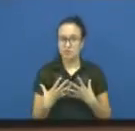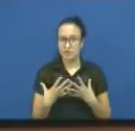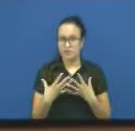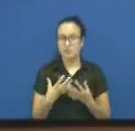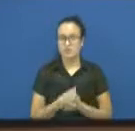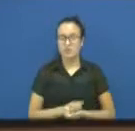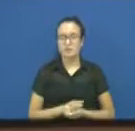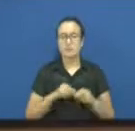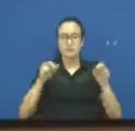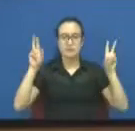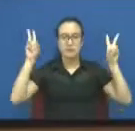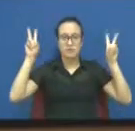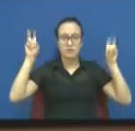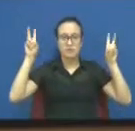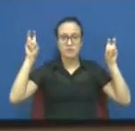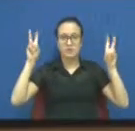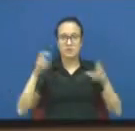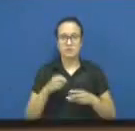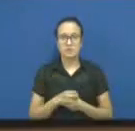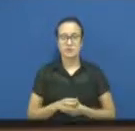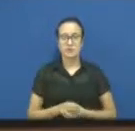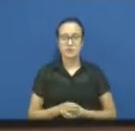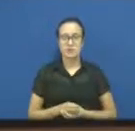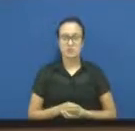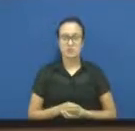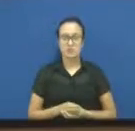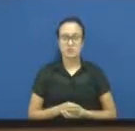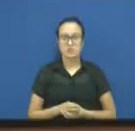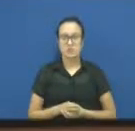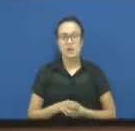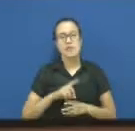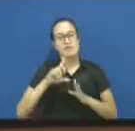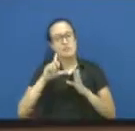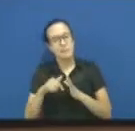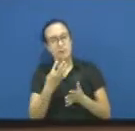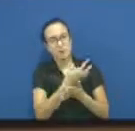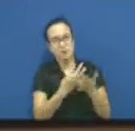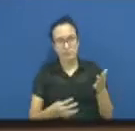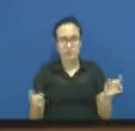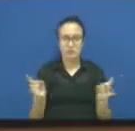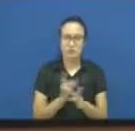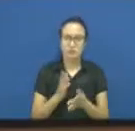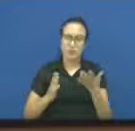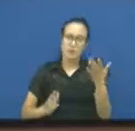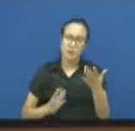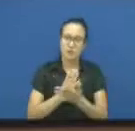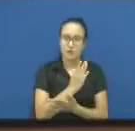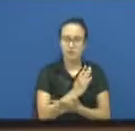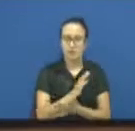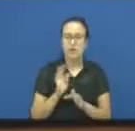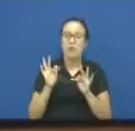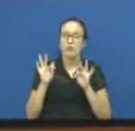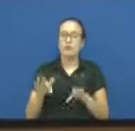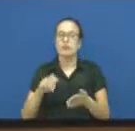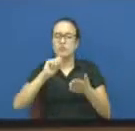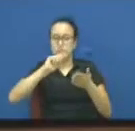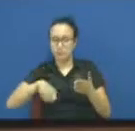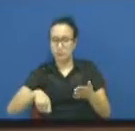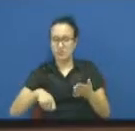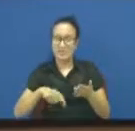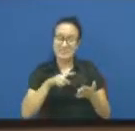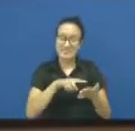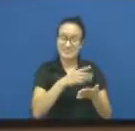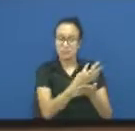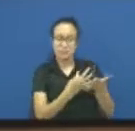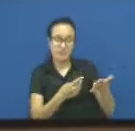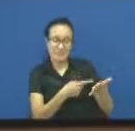abre aspas, quando, após a aprovação da redação final e até o expediente do autógrafo, verificar-se inexatidão de